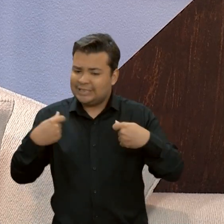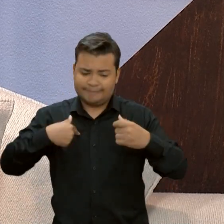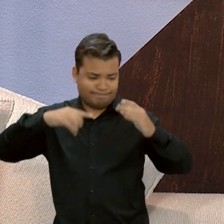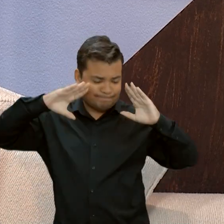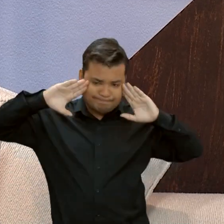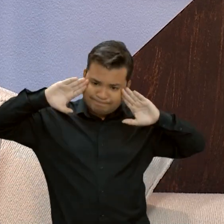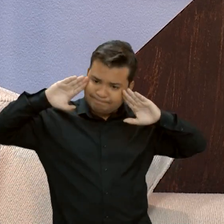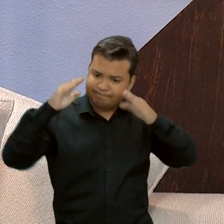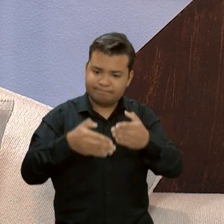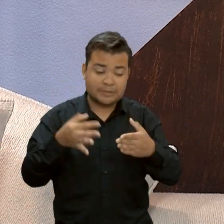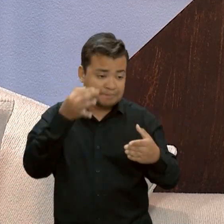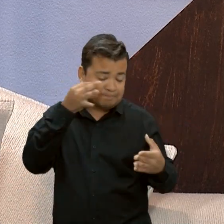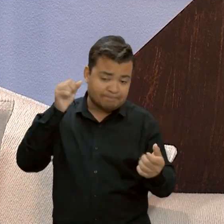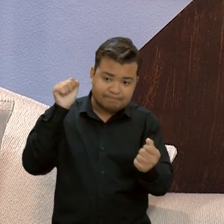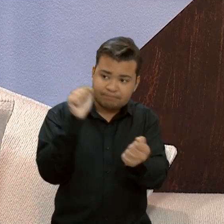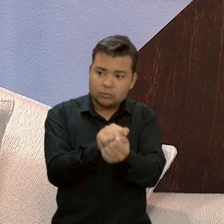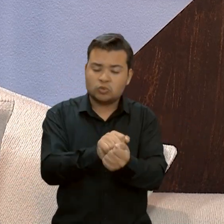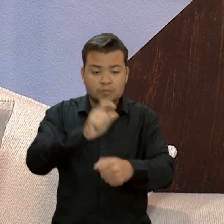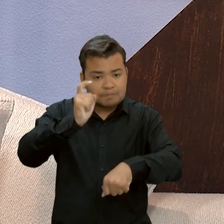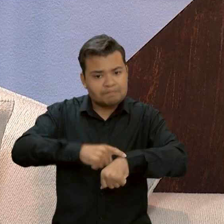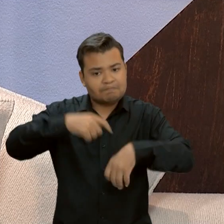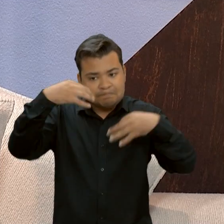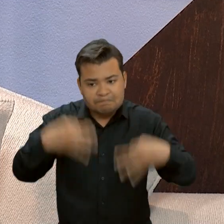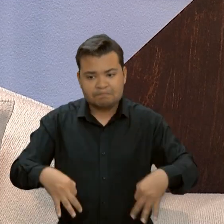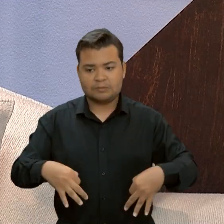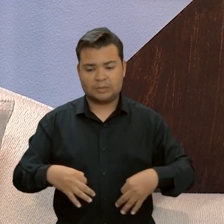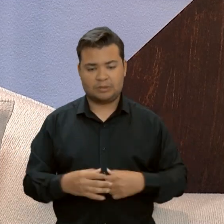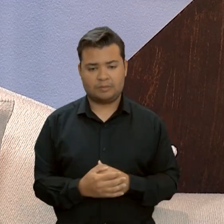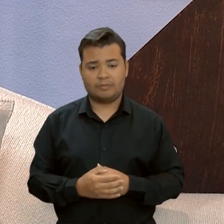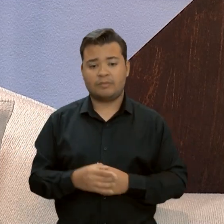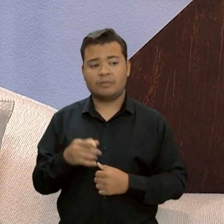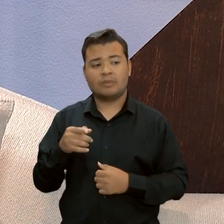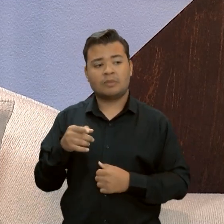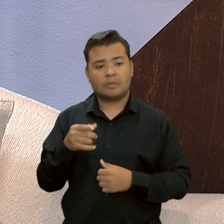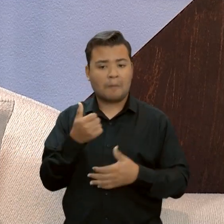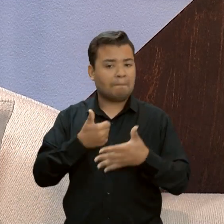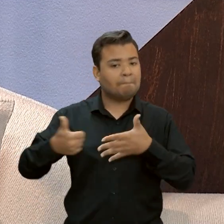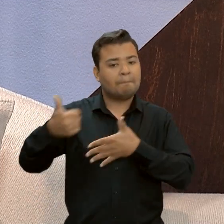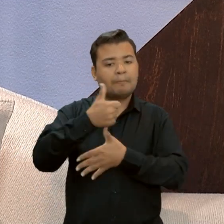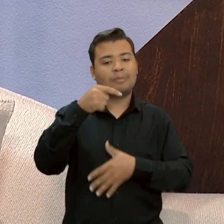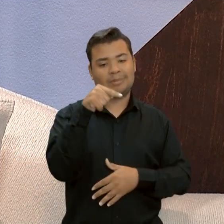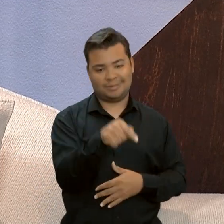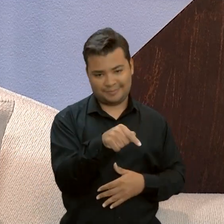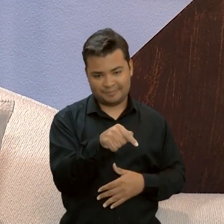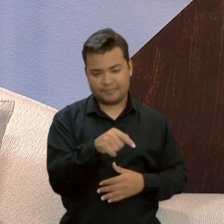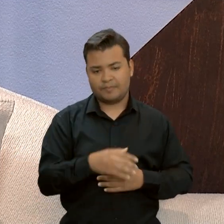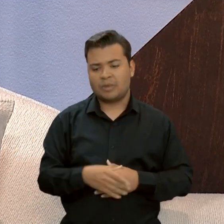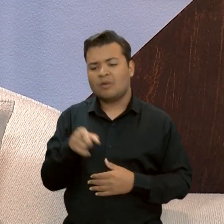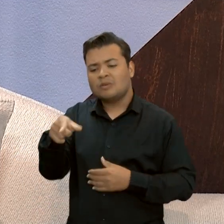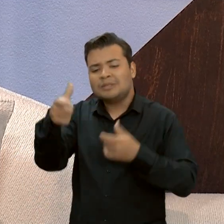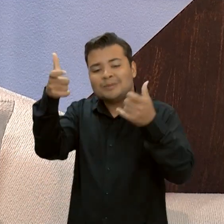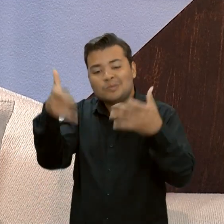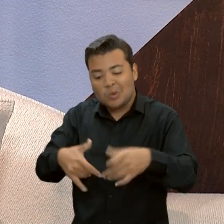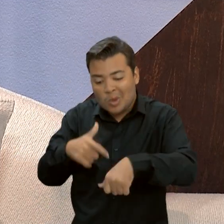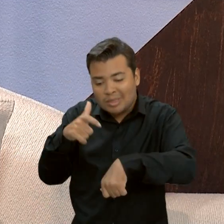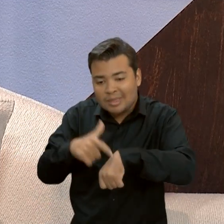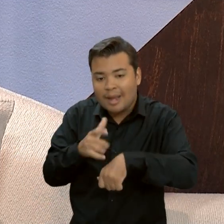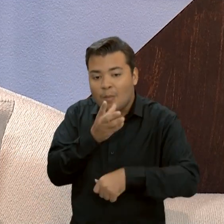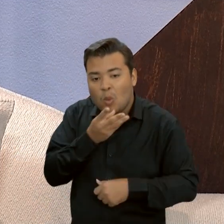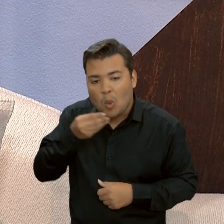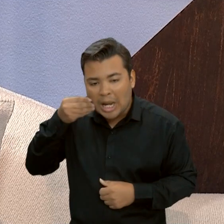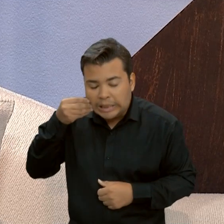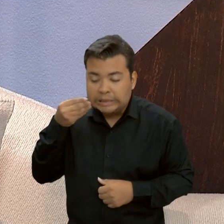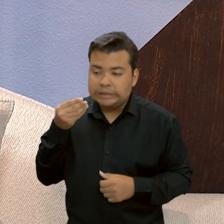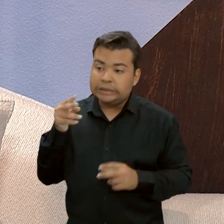com eles. E você falou de um tempo de qualidade, né? É um pouco perigoso esse terreno, mas ele é